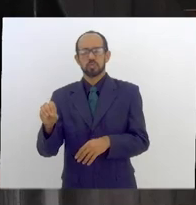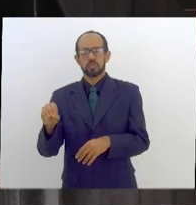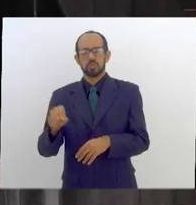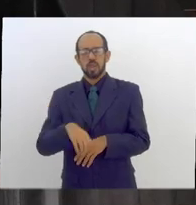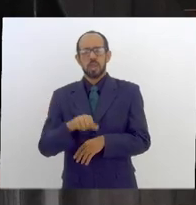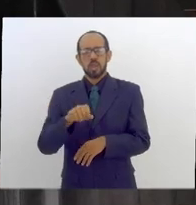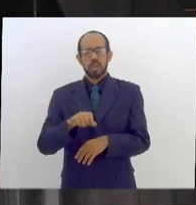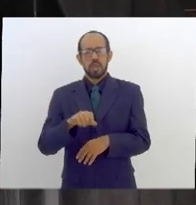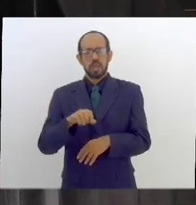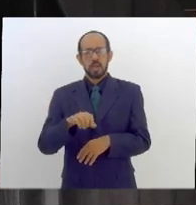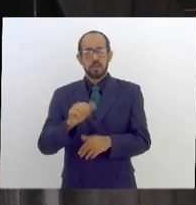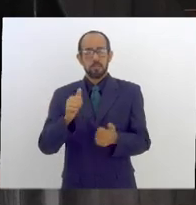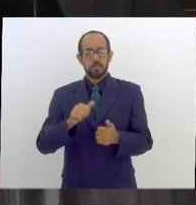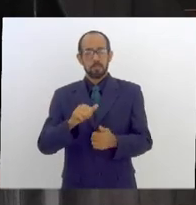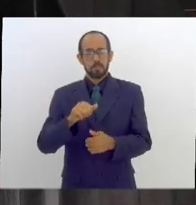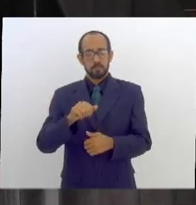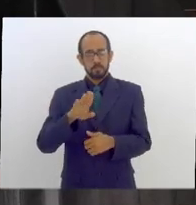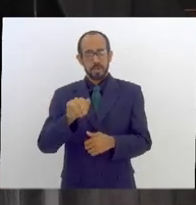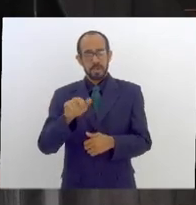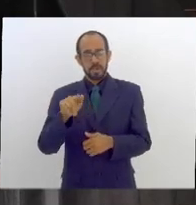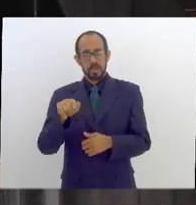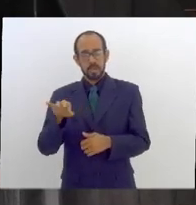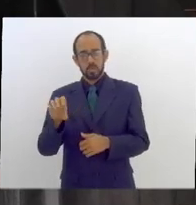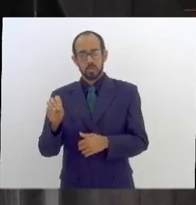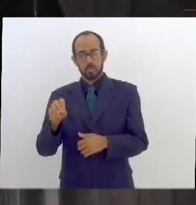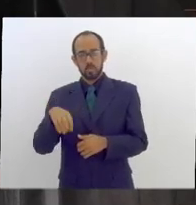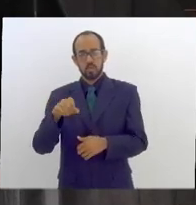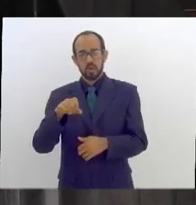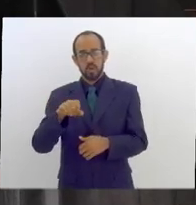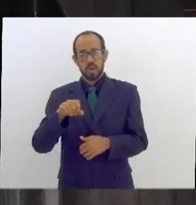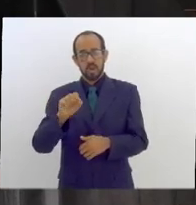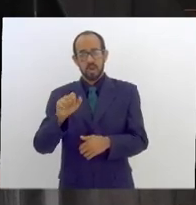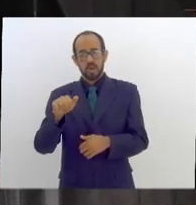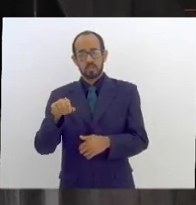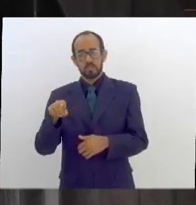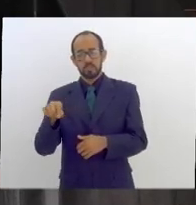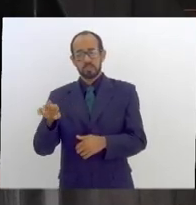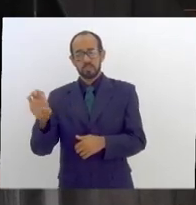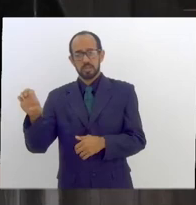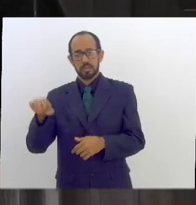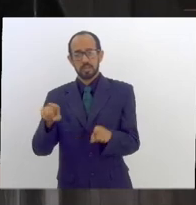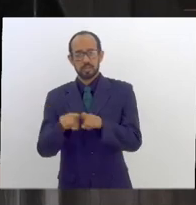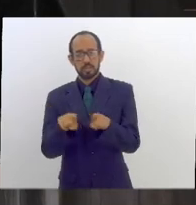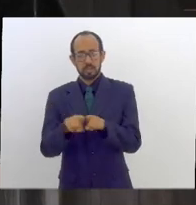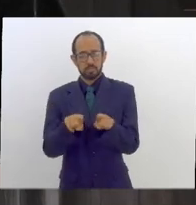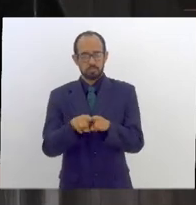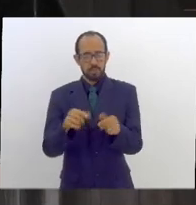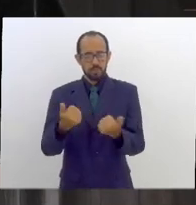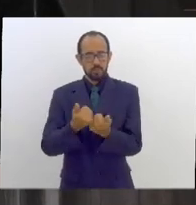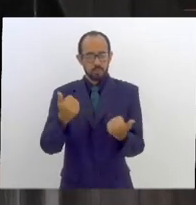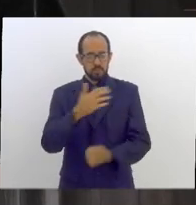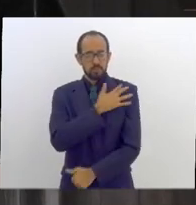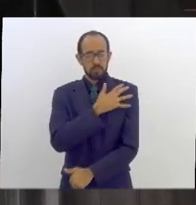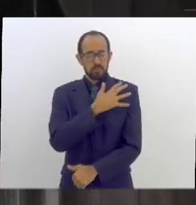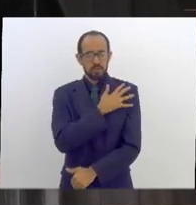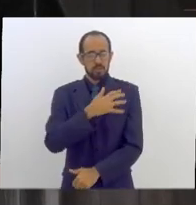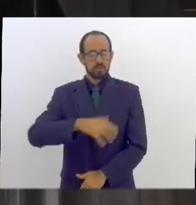Engenheiro Alexandre Arthur e o Vice-Almirante Eduardo Machado Vasque, da